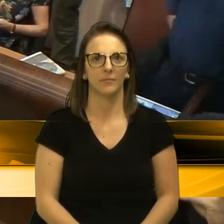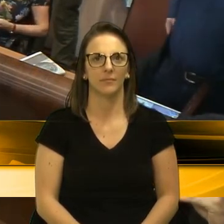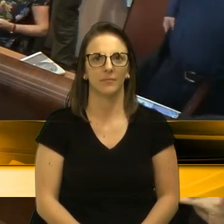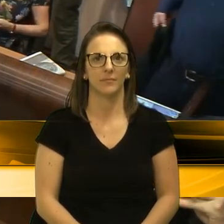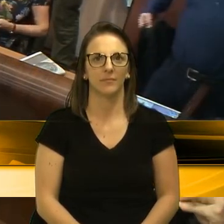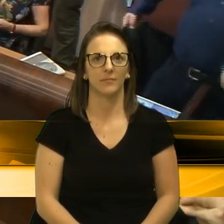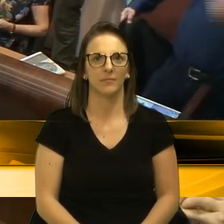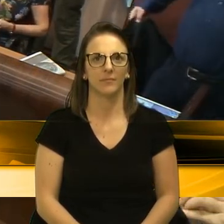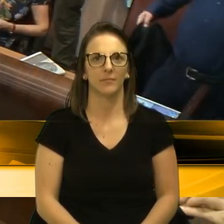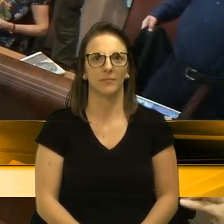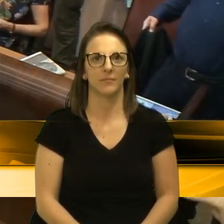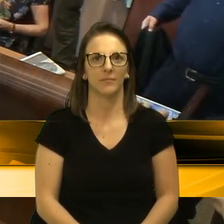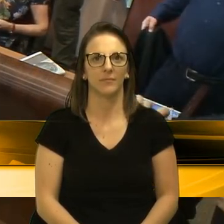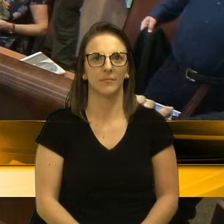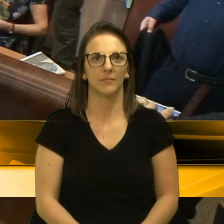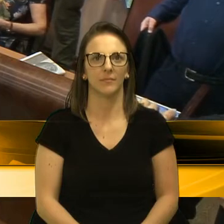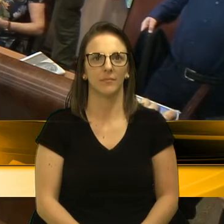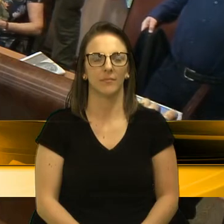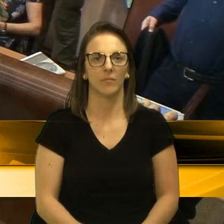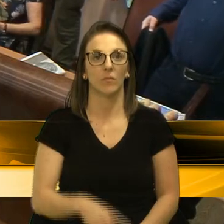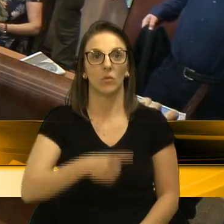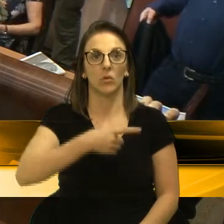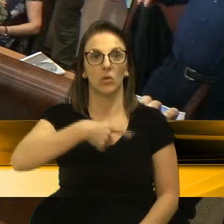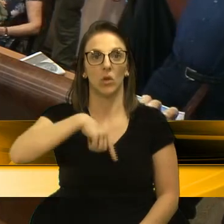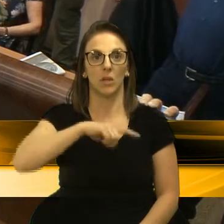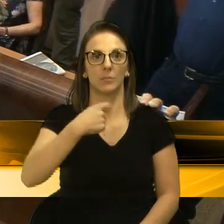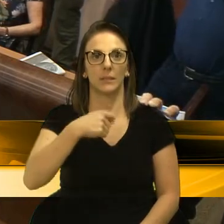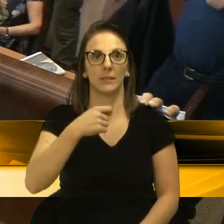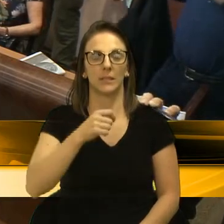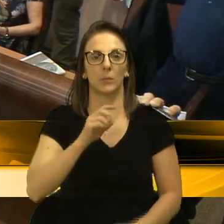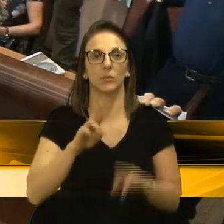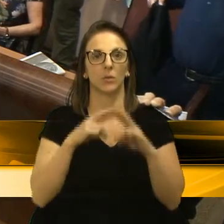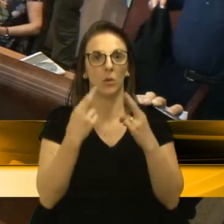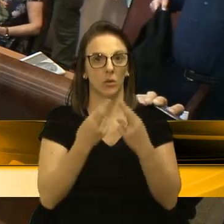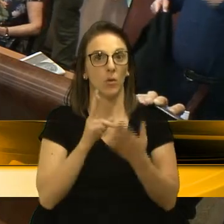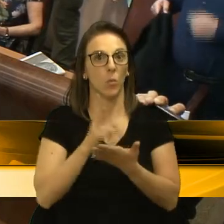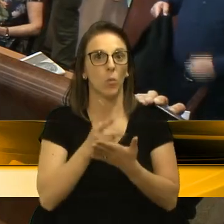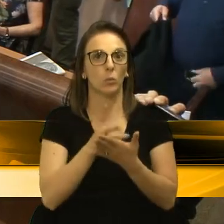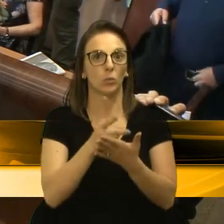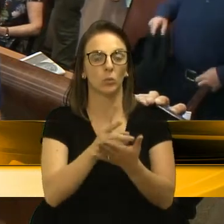vamos cumprir com a nossa obrigação aqui, vamos tocar a nossa reunião.